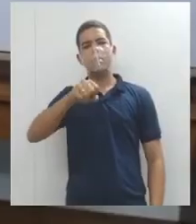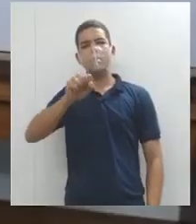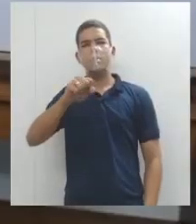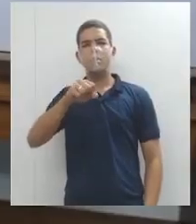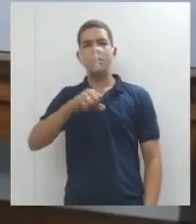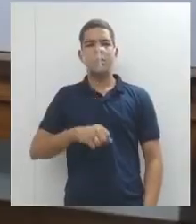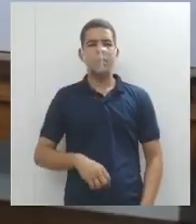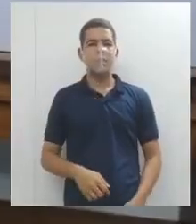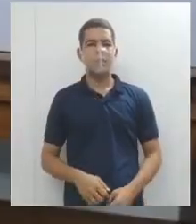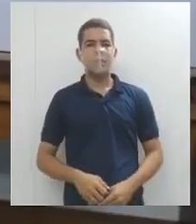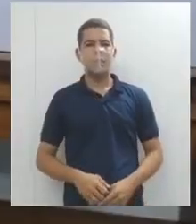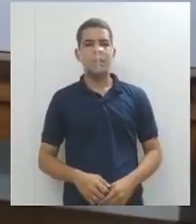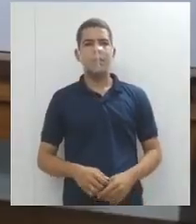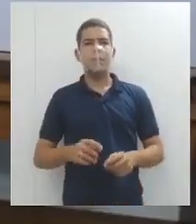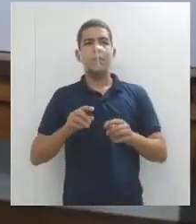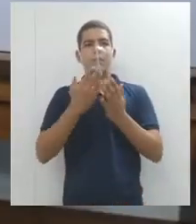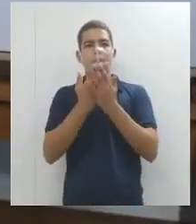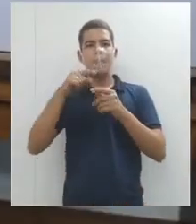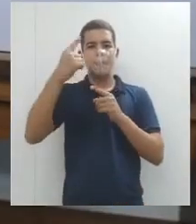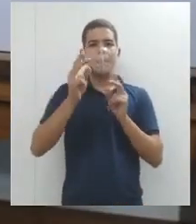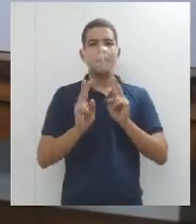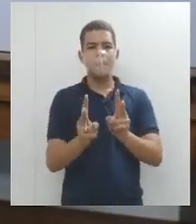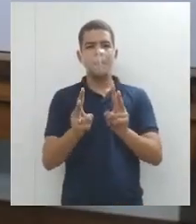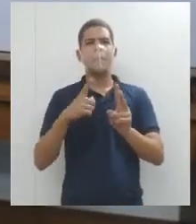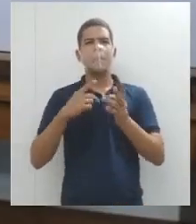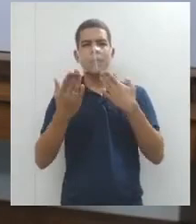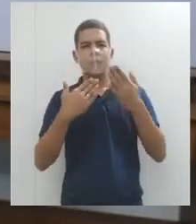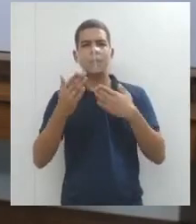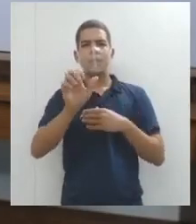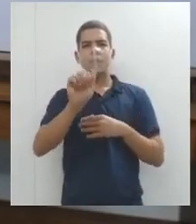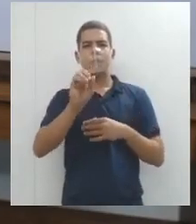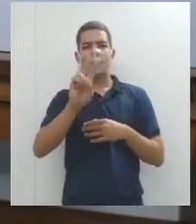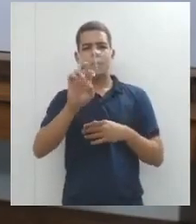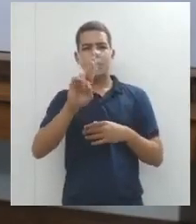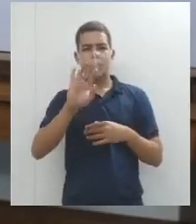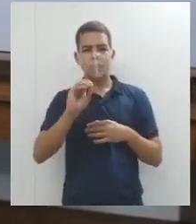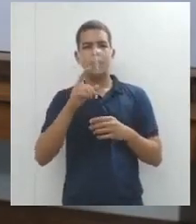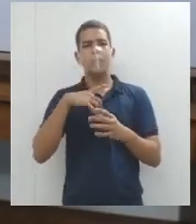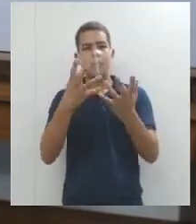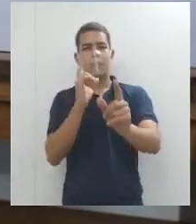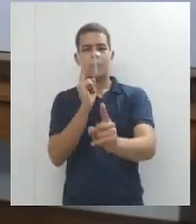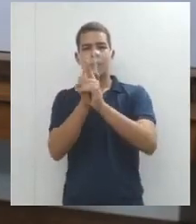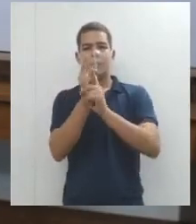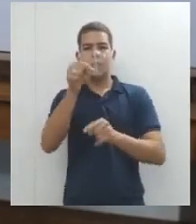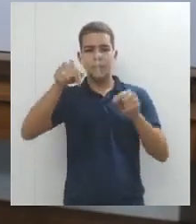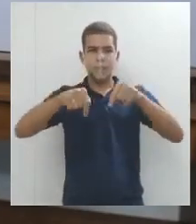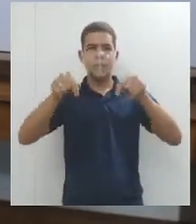passeio. Então, na próxima aula, nós vamos continuar com a nossa conversa sobre advérbio e eu espero muito encontrá-lo